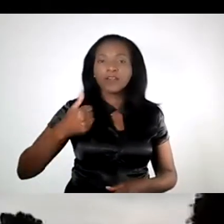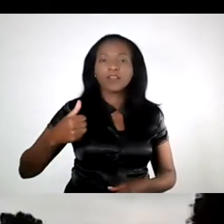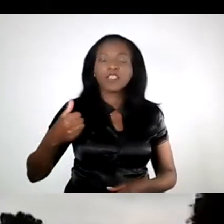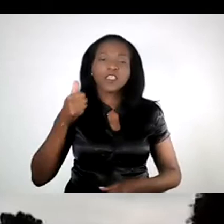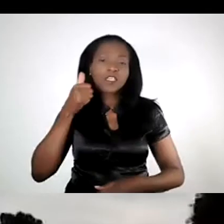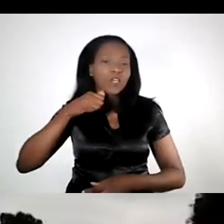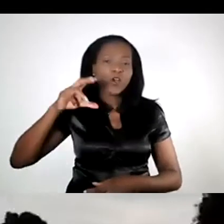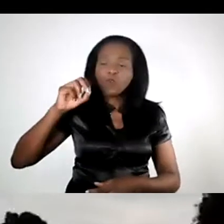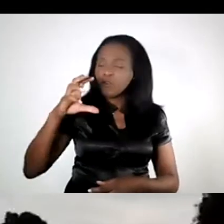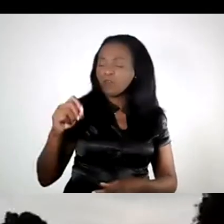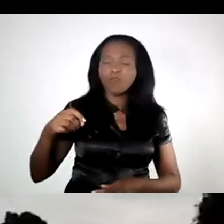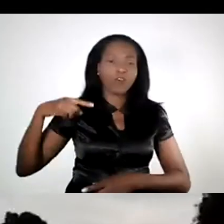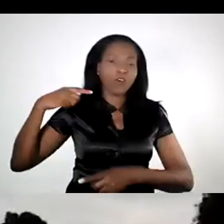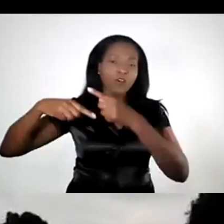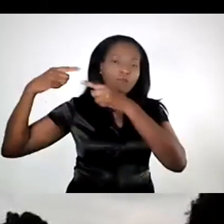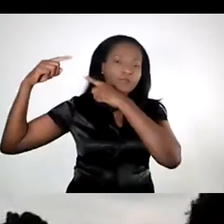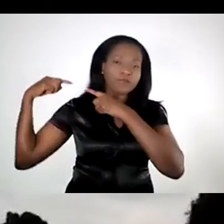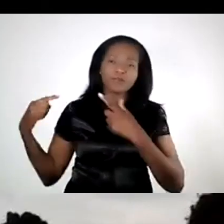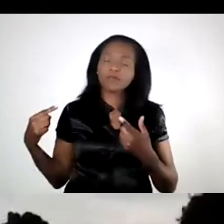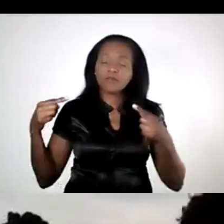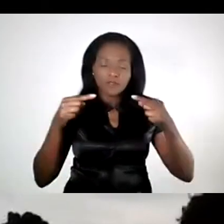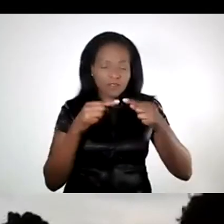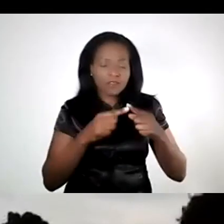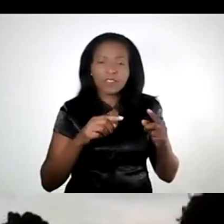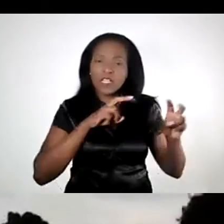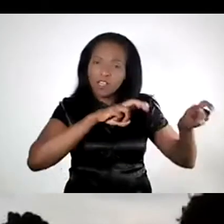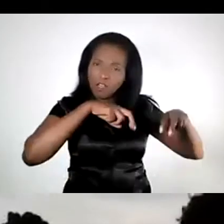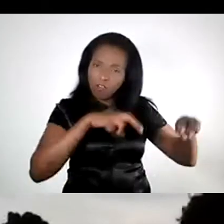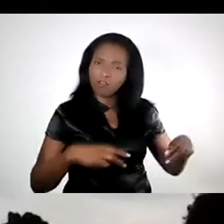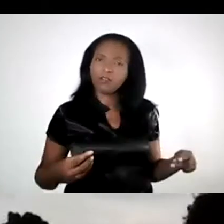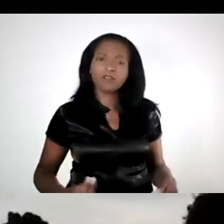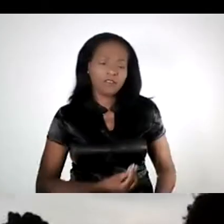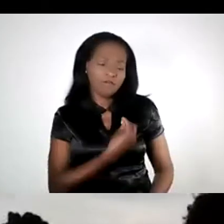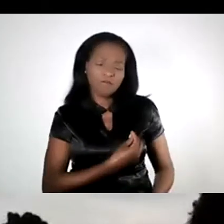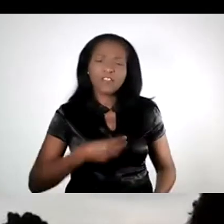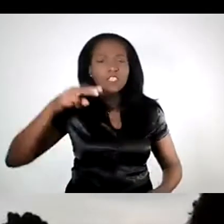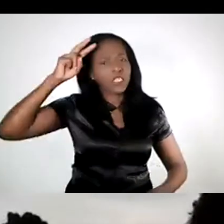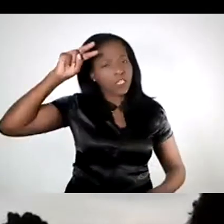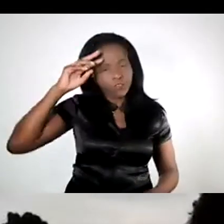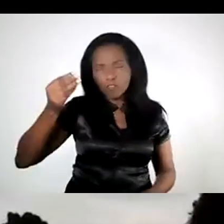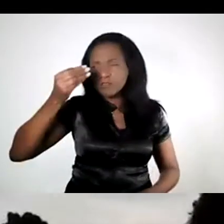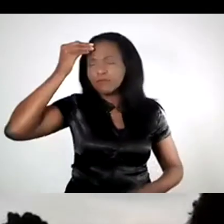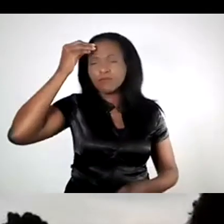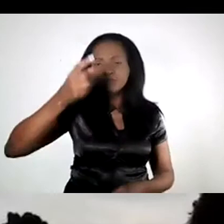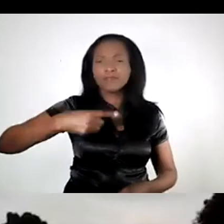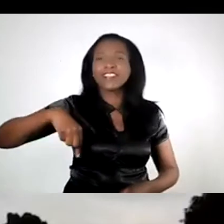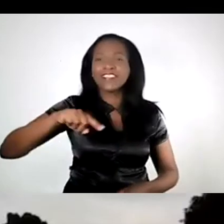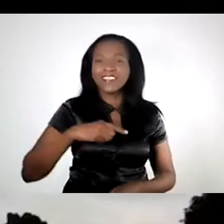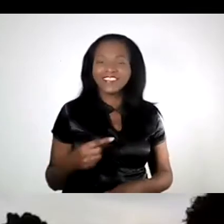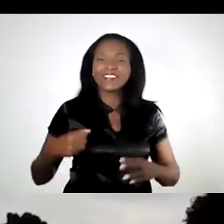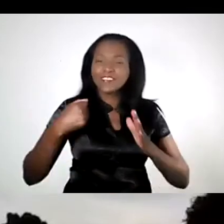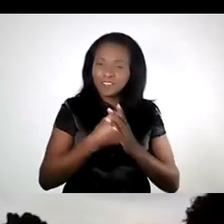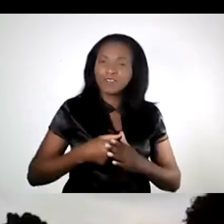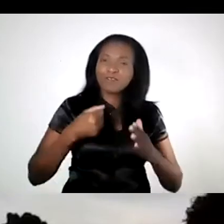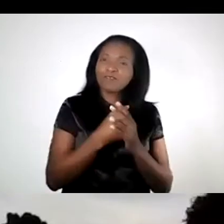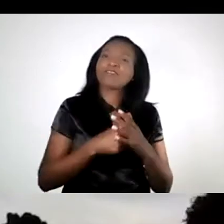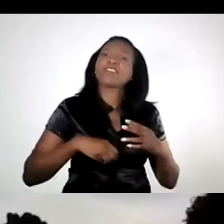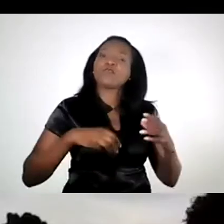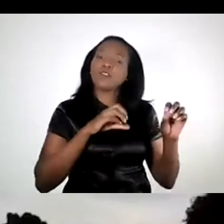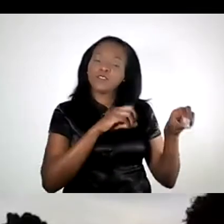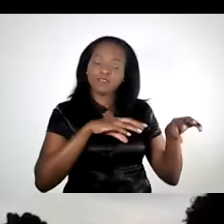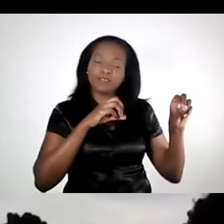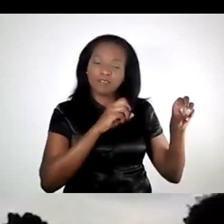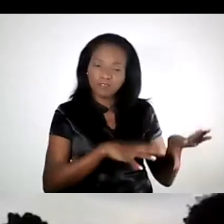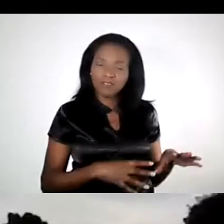né? E a roça é vida, é história, é memória. Então, a gente está nesse bojo também da luta no campo da educação,